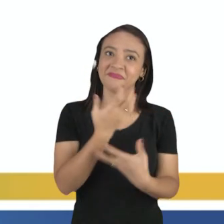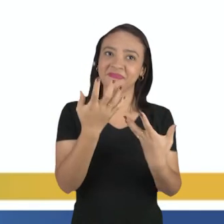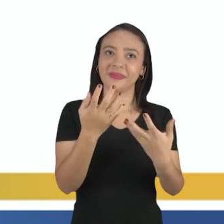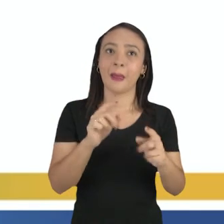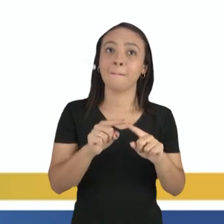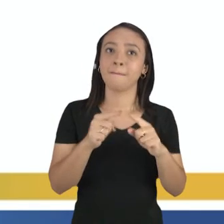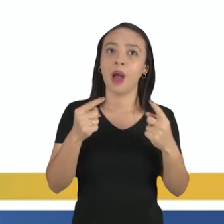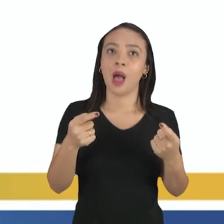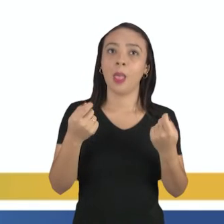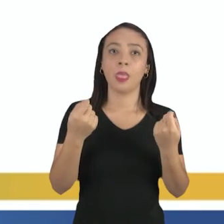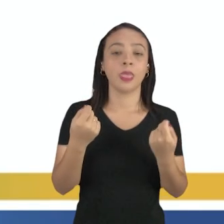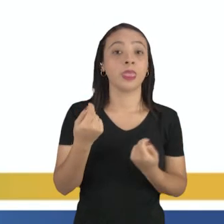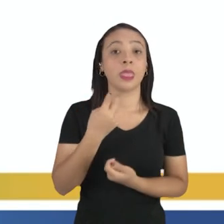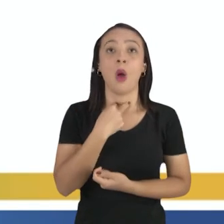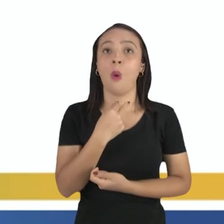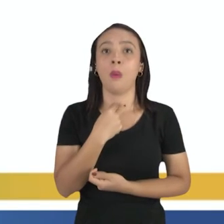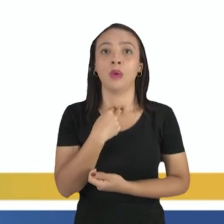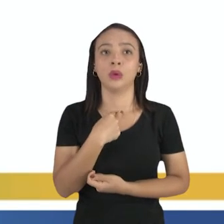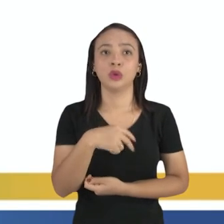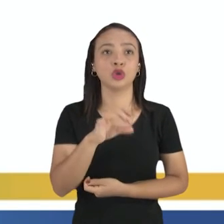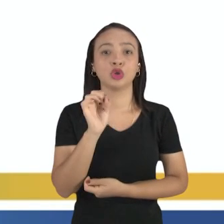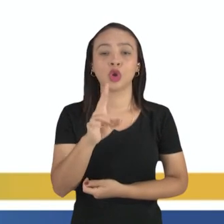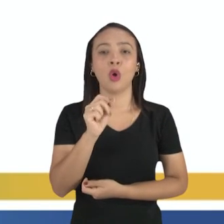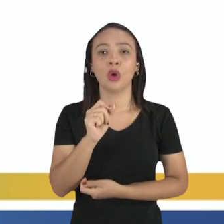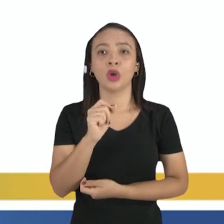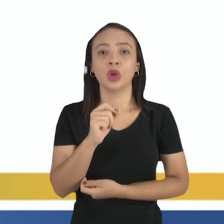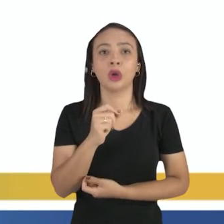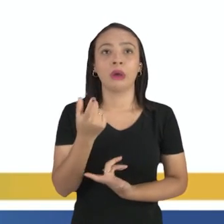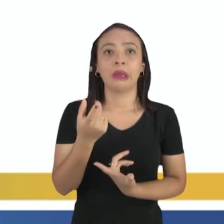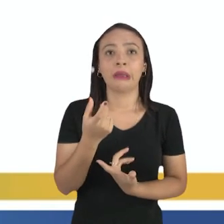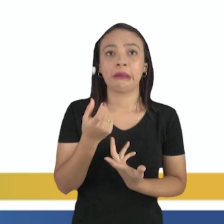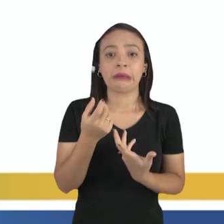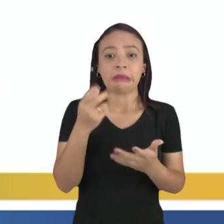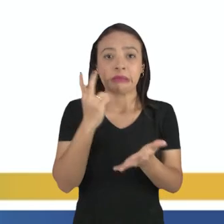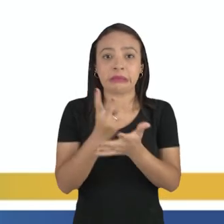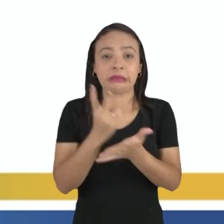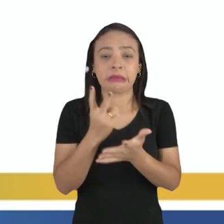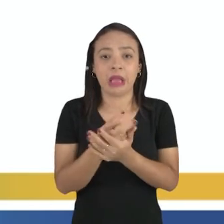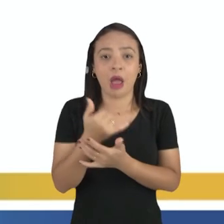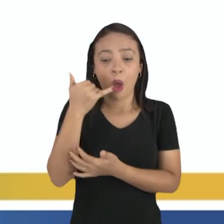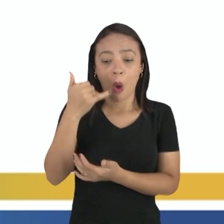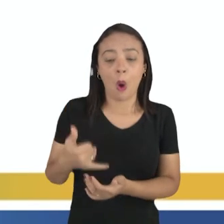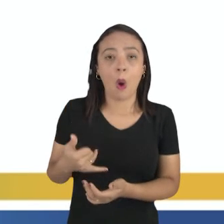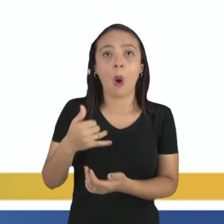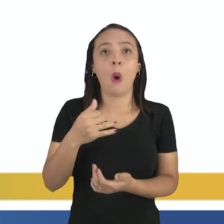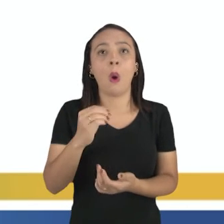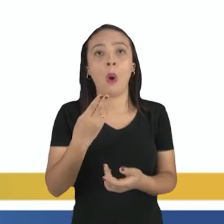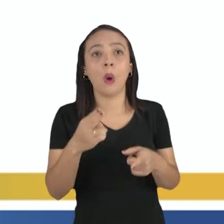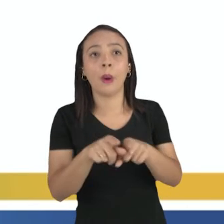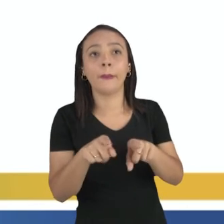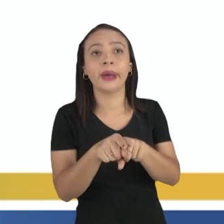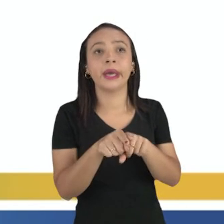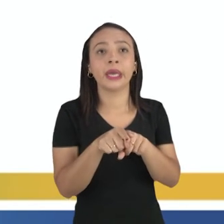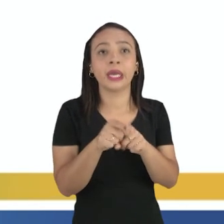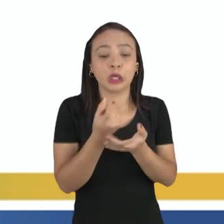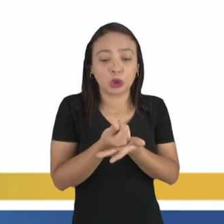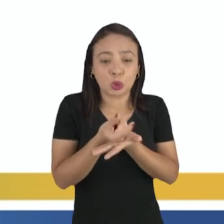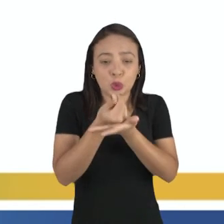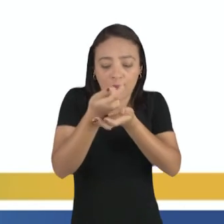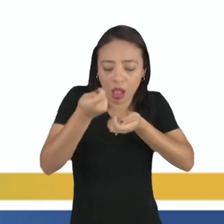não podemos reduzir-nos a meras vítimas de um aparelho midiático perverso ou de um aparelho